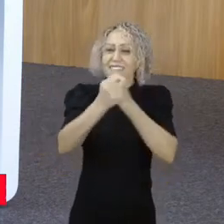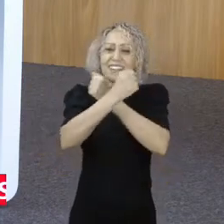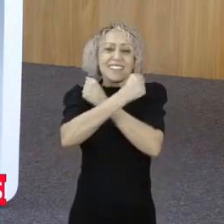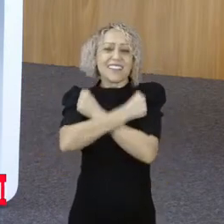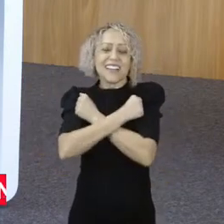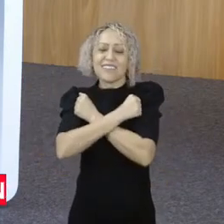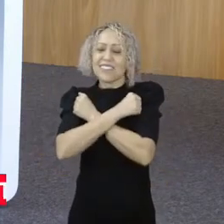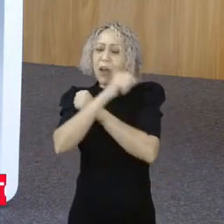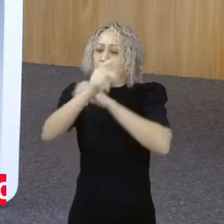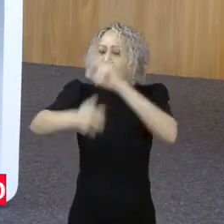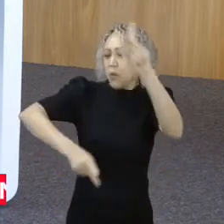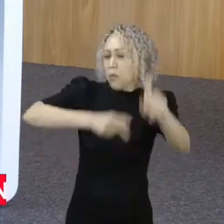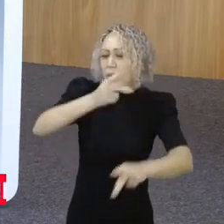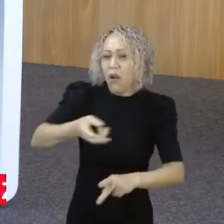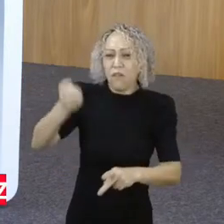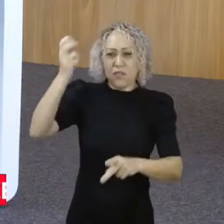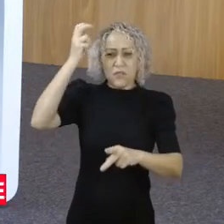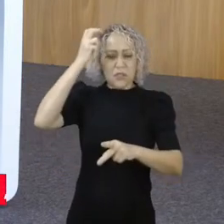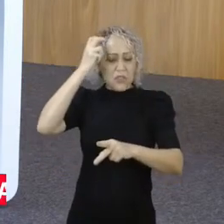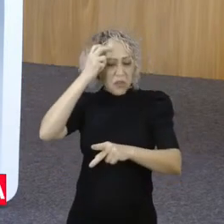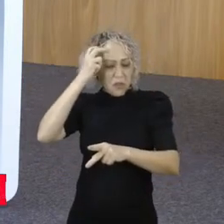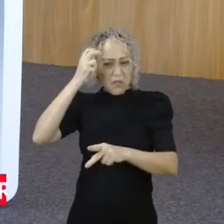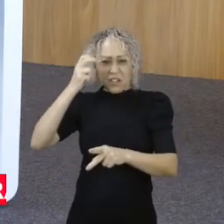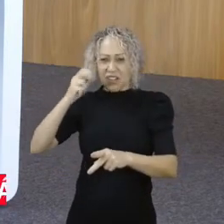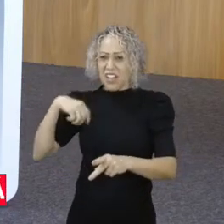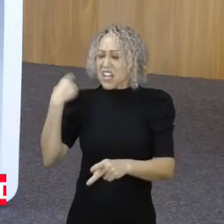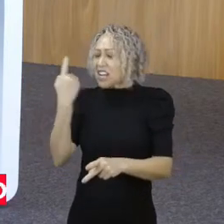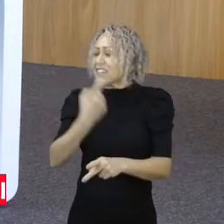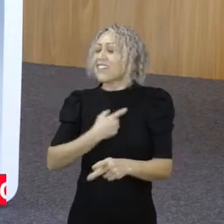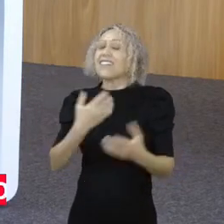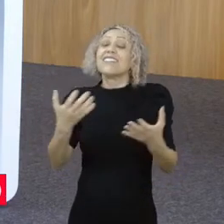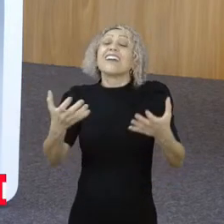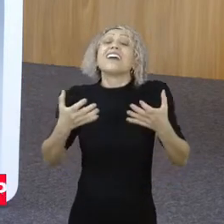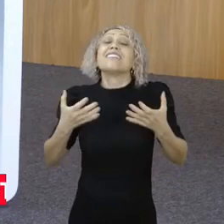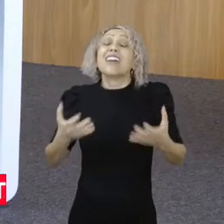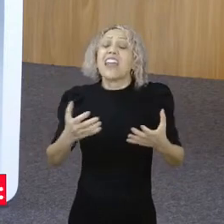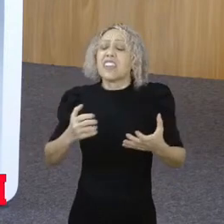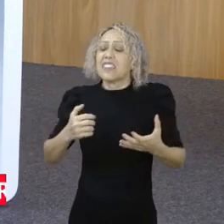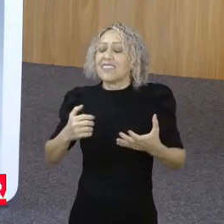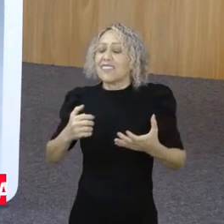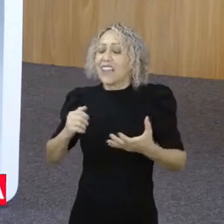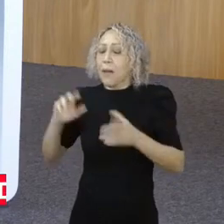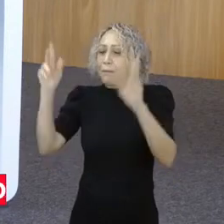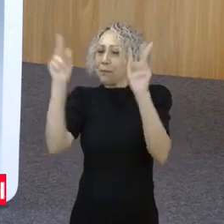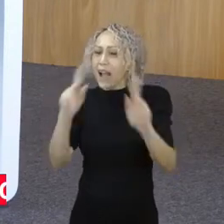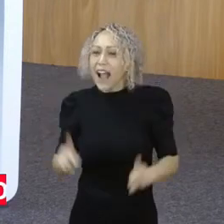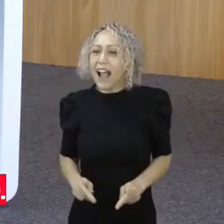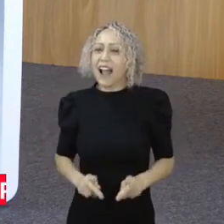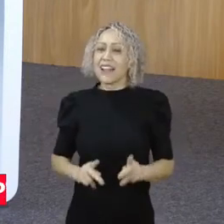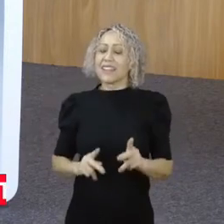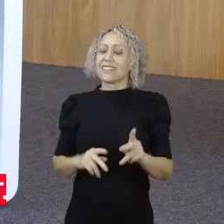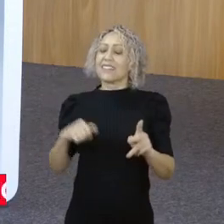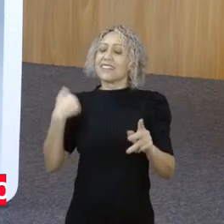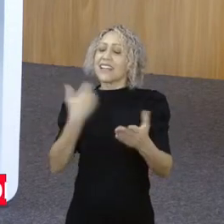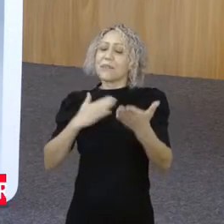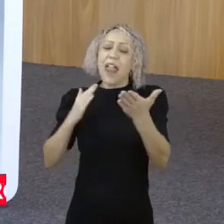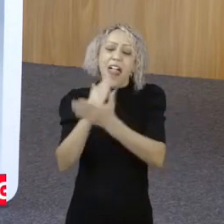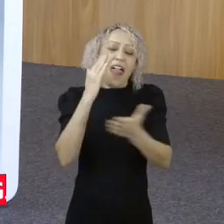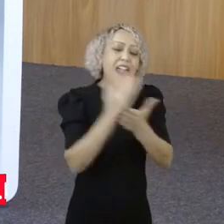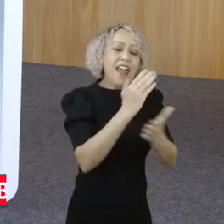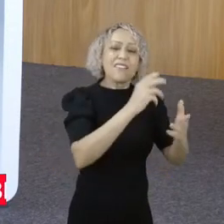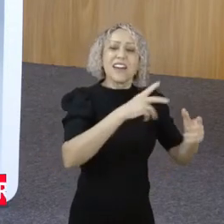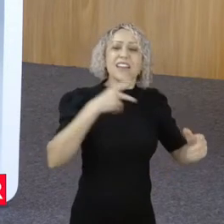os povos, não somos xenófobos, né? Queremos a paz, mas queremos eleger muitos vereadores